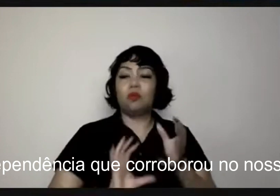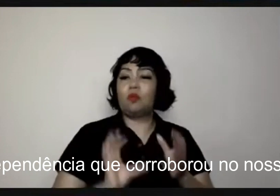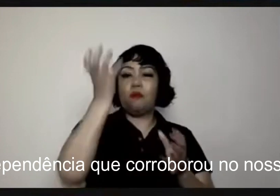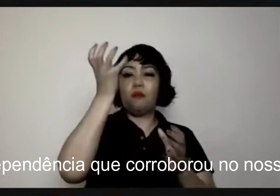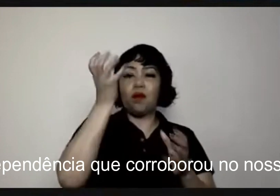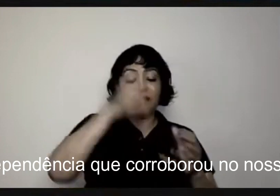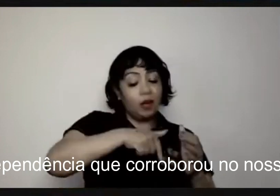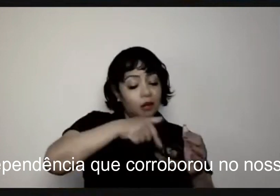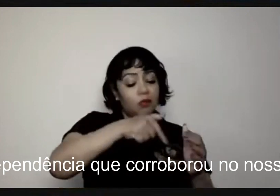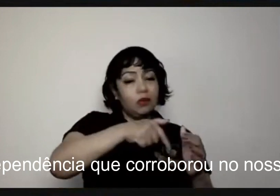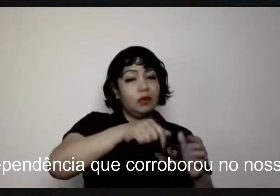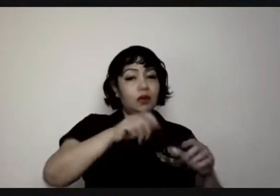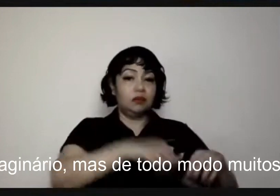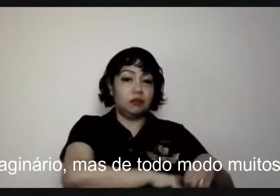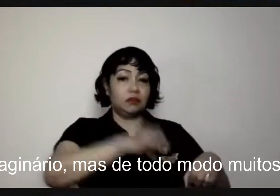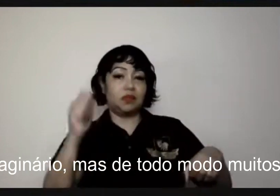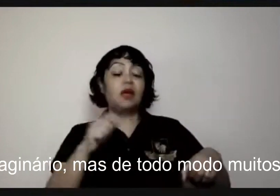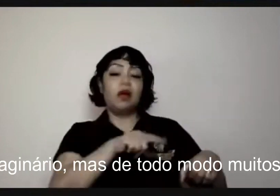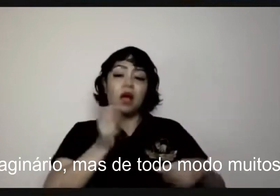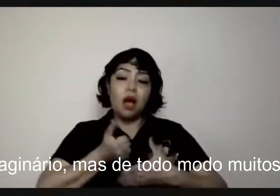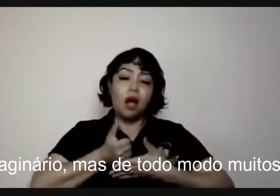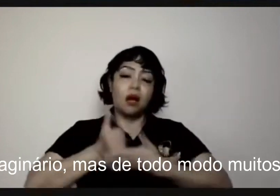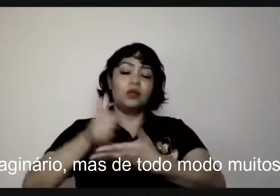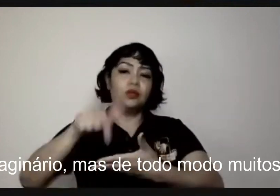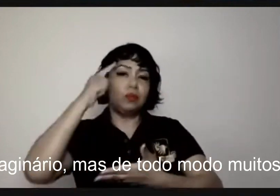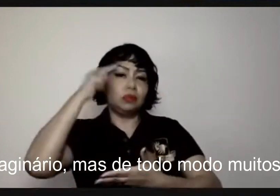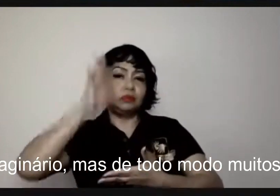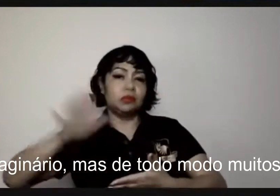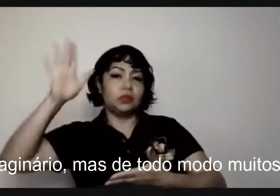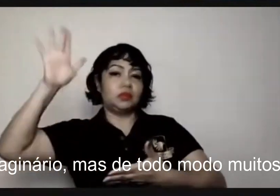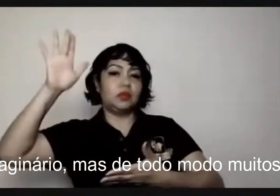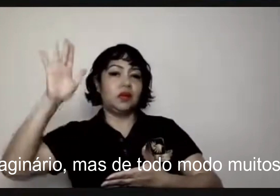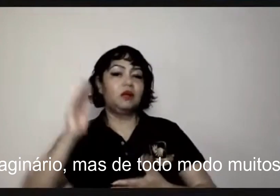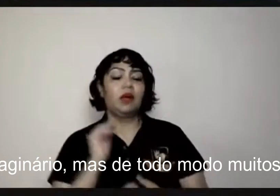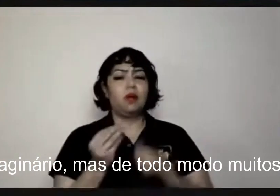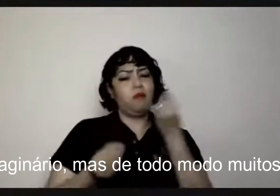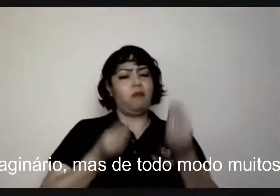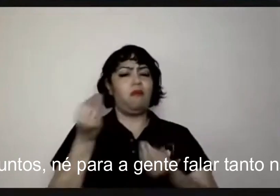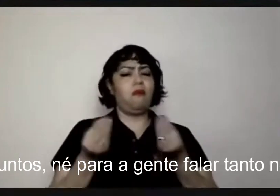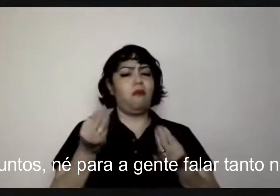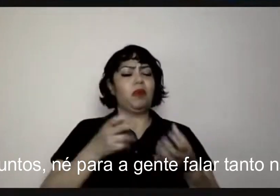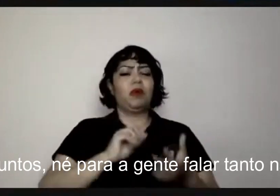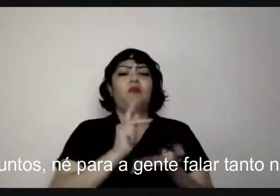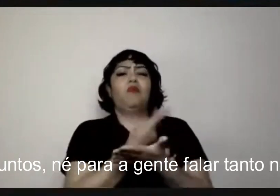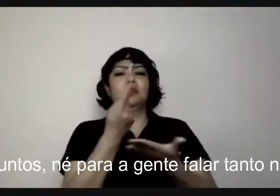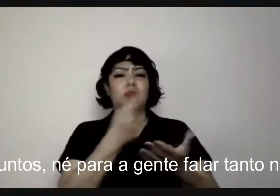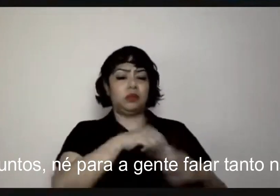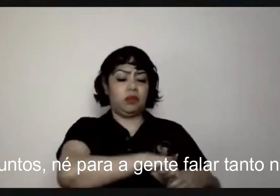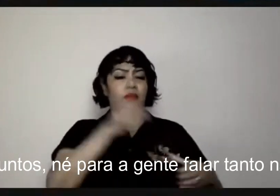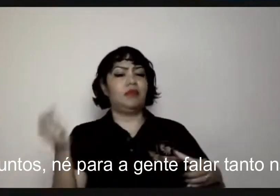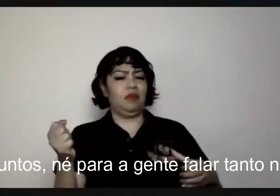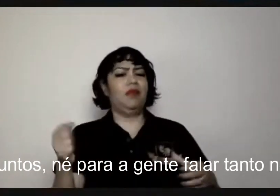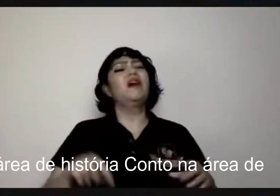independência, que corroborou no nosso imaginário. Mas, de todo modo, é isso. São muitos assuntos, né, para a gente